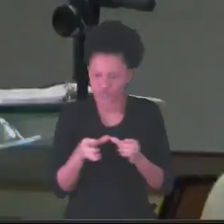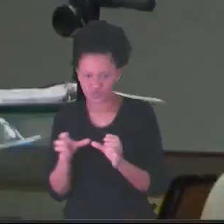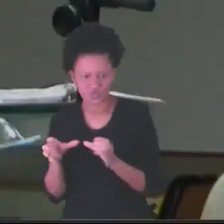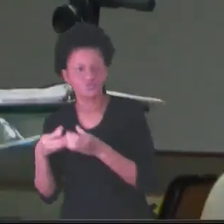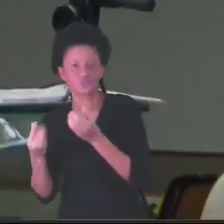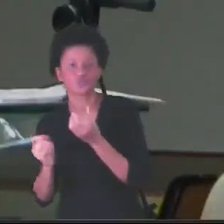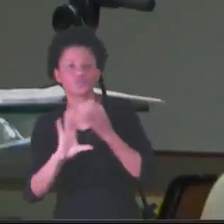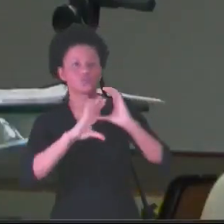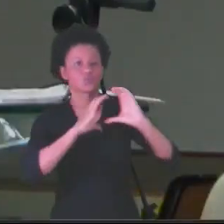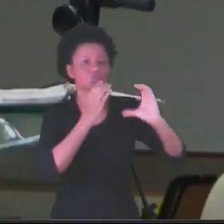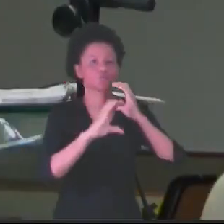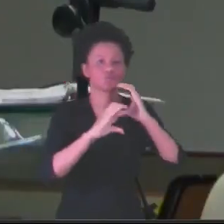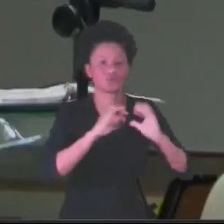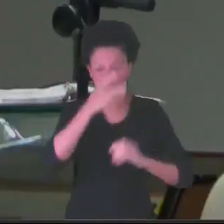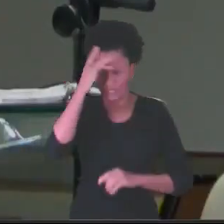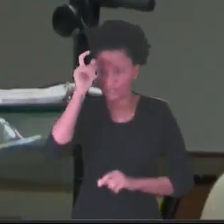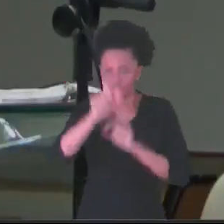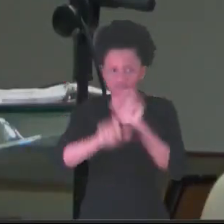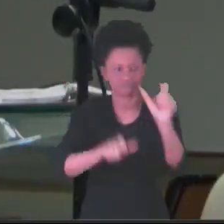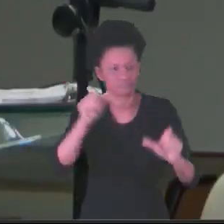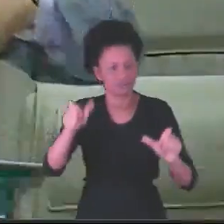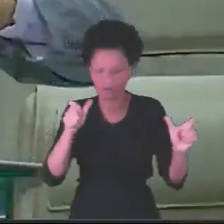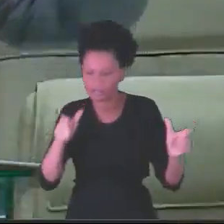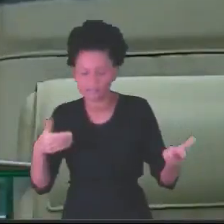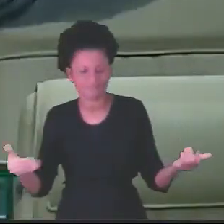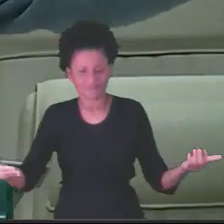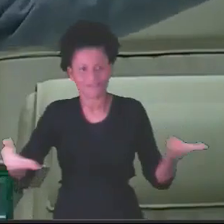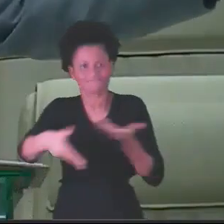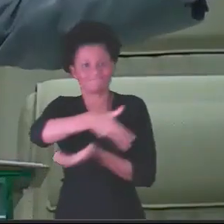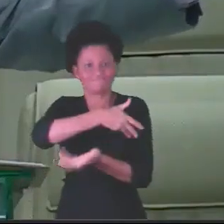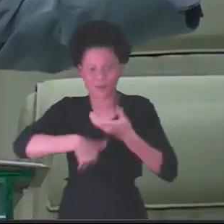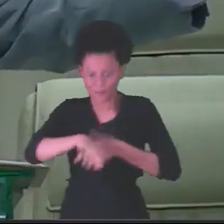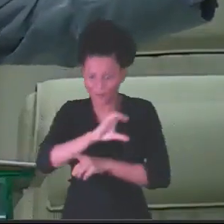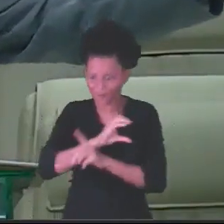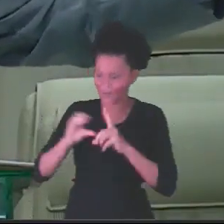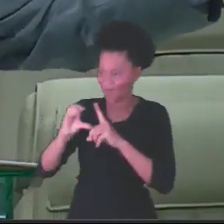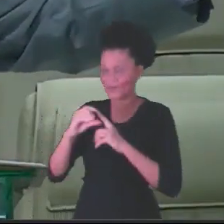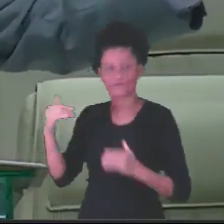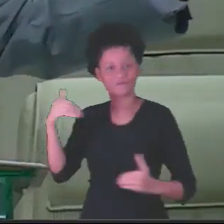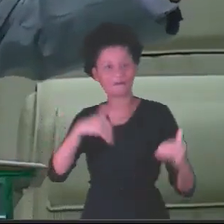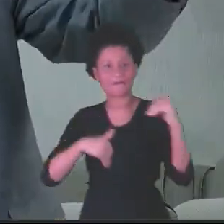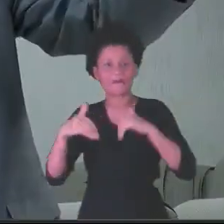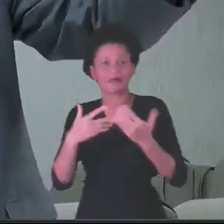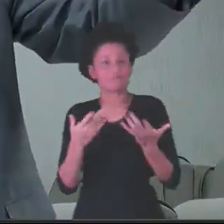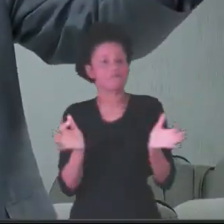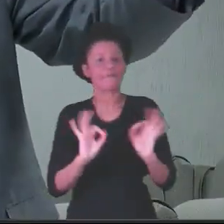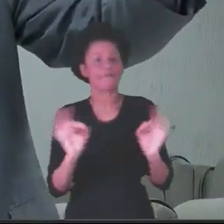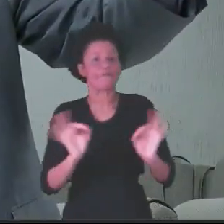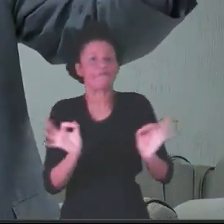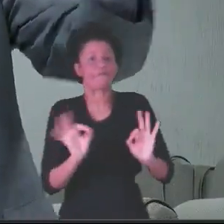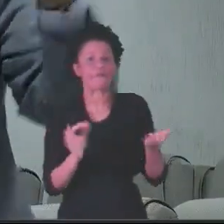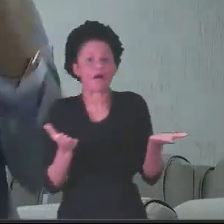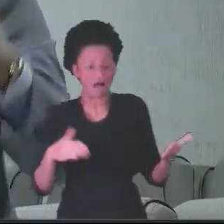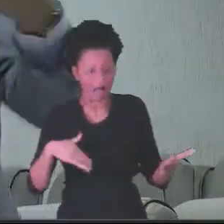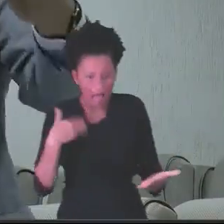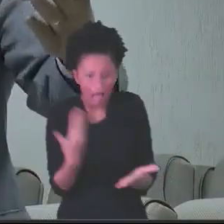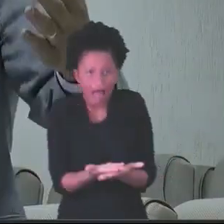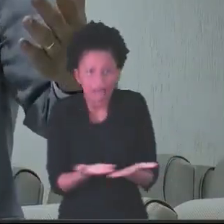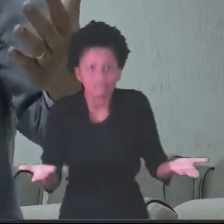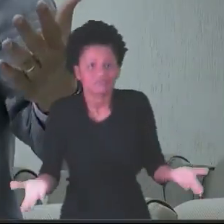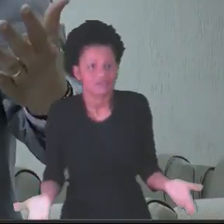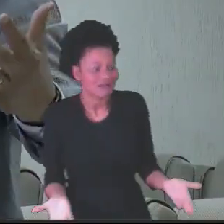com os cantores com aquelas pessoas que fazem parte do grande culto nosso nós estamos até então